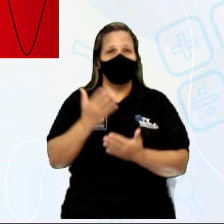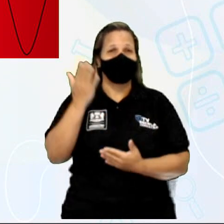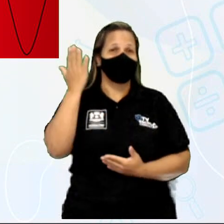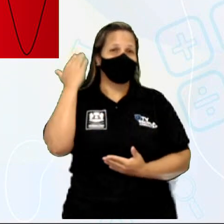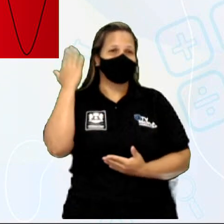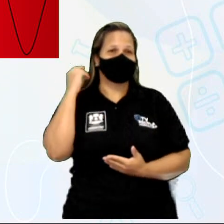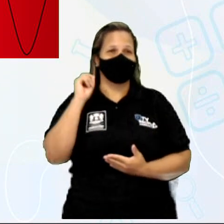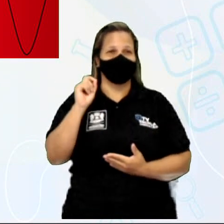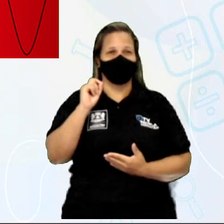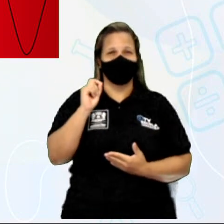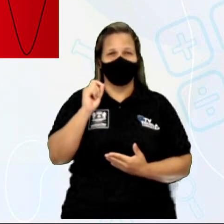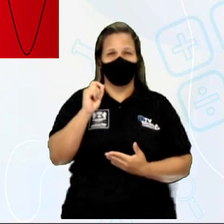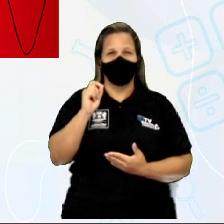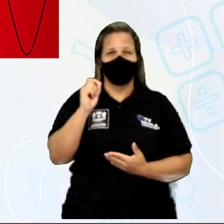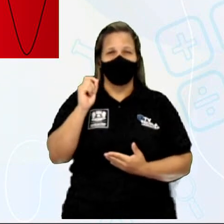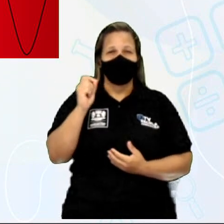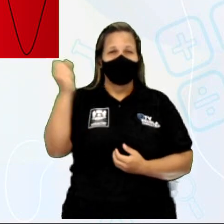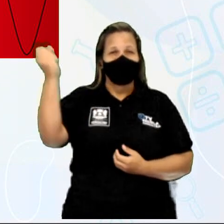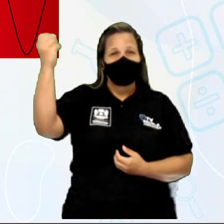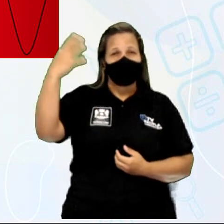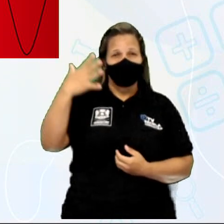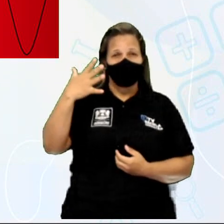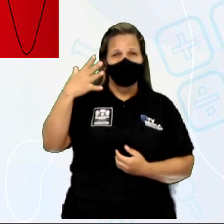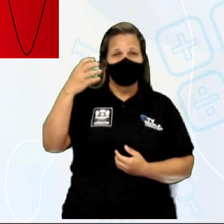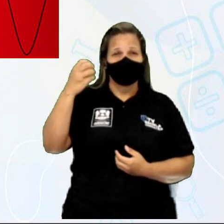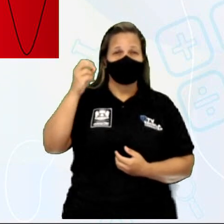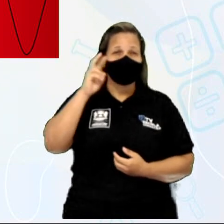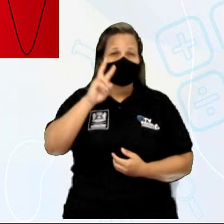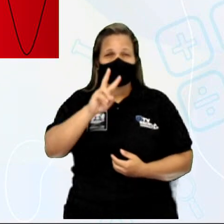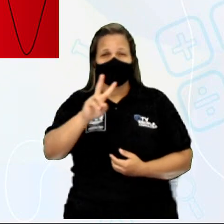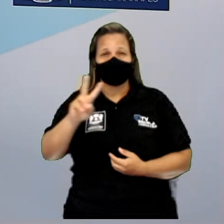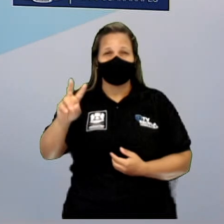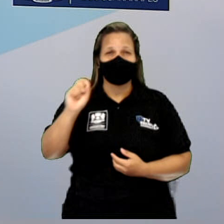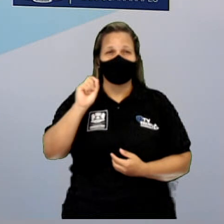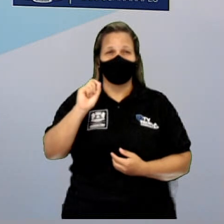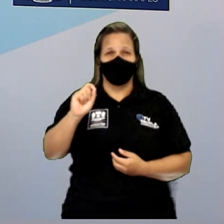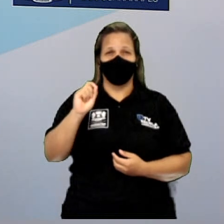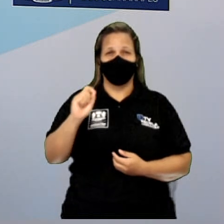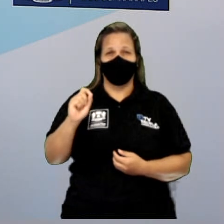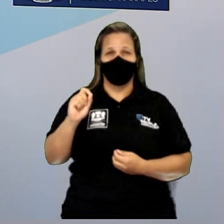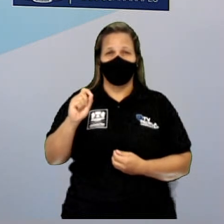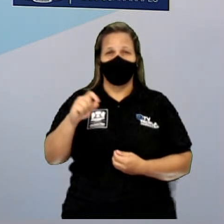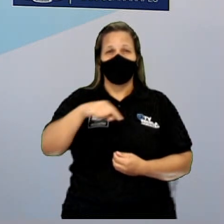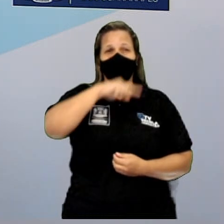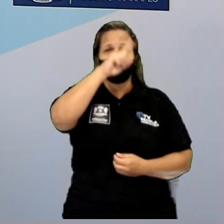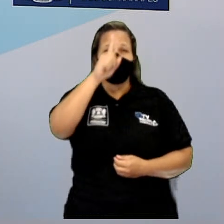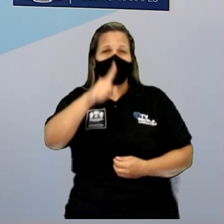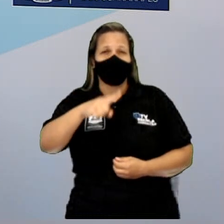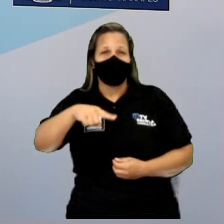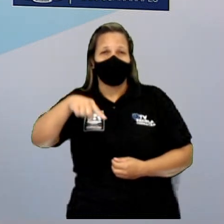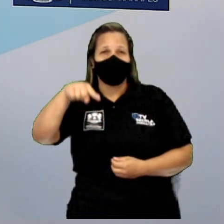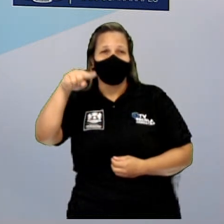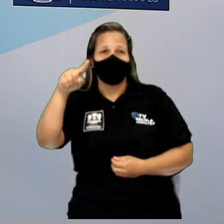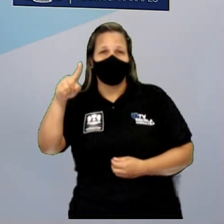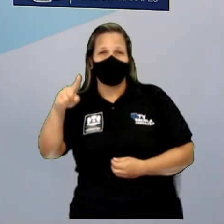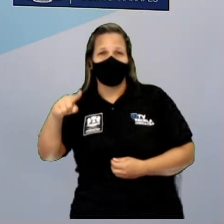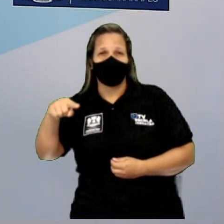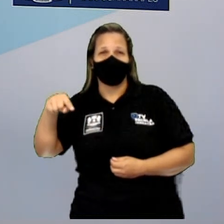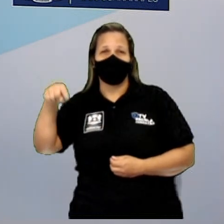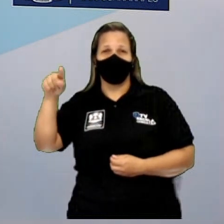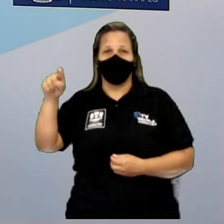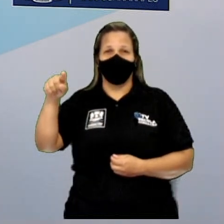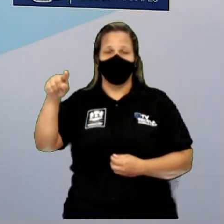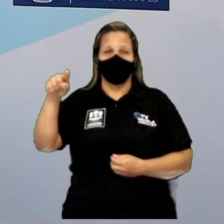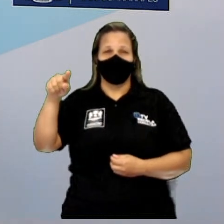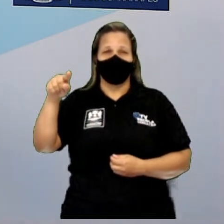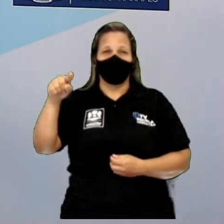é composta por ondas eletromagnéticas entre 400 nanômetros, que vai do ultravioleta, da